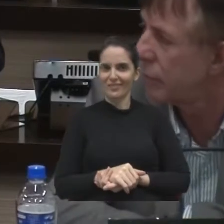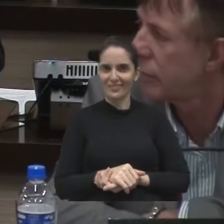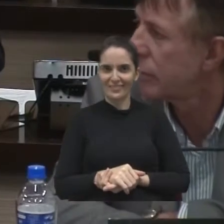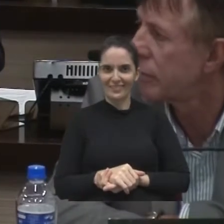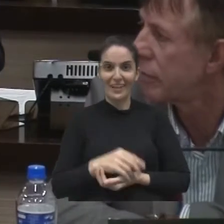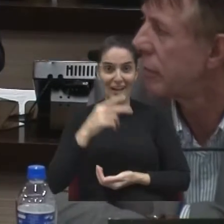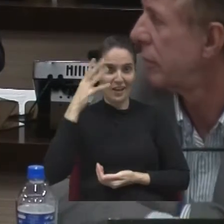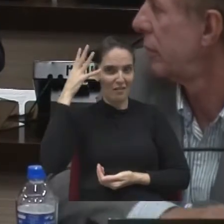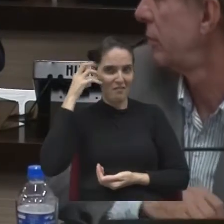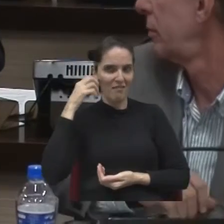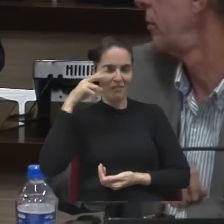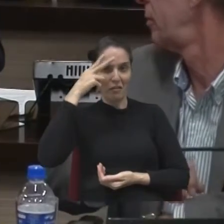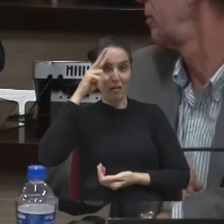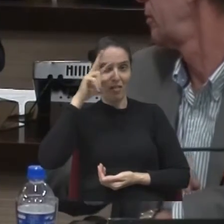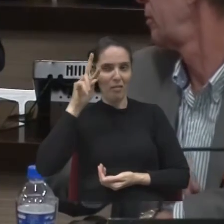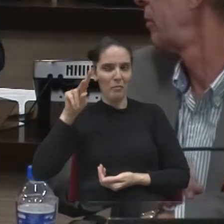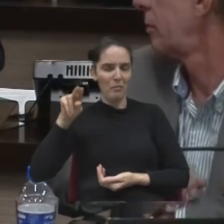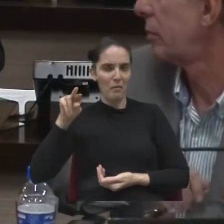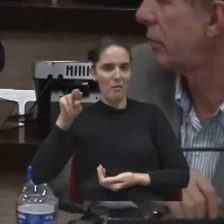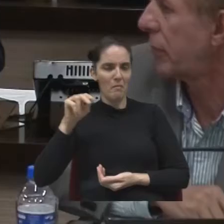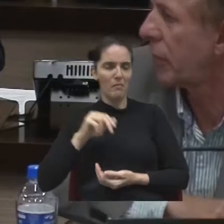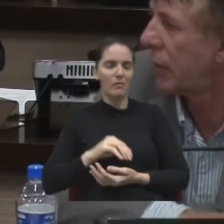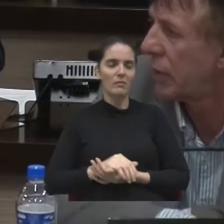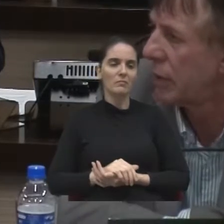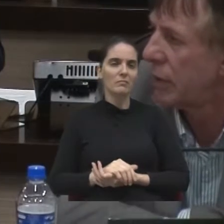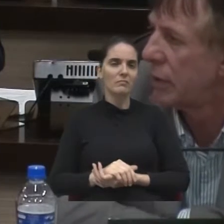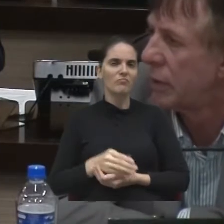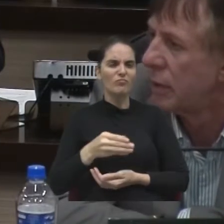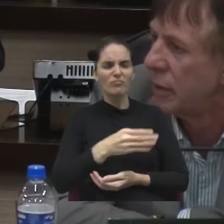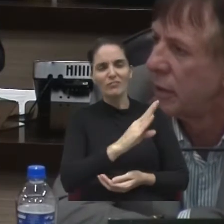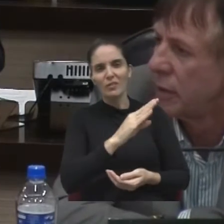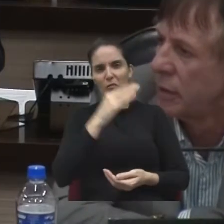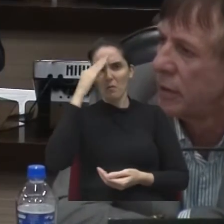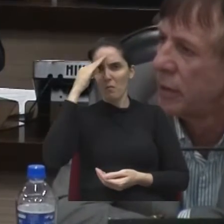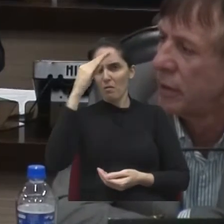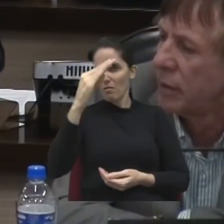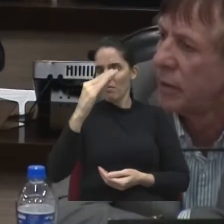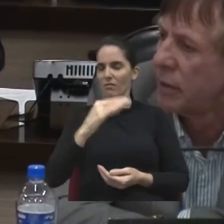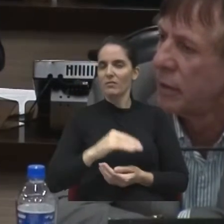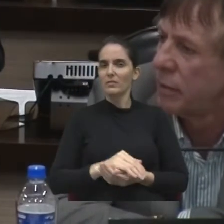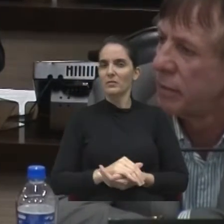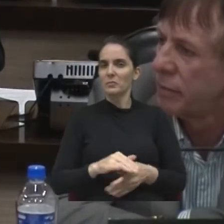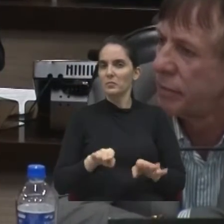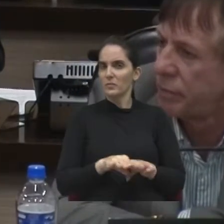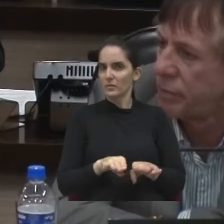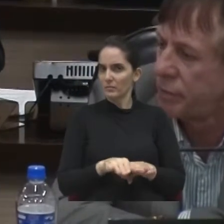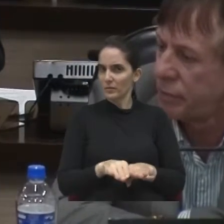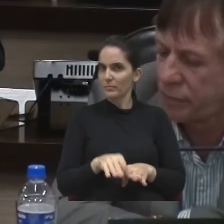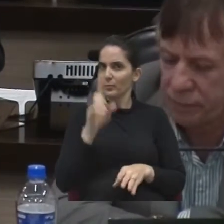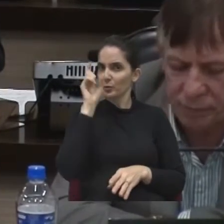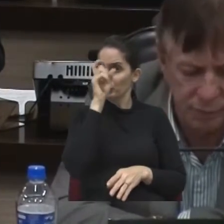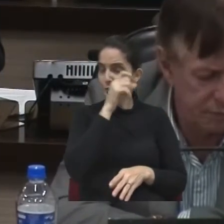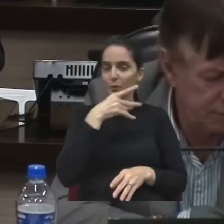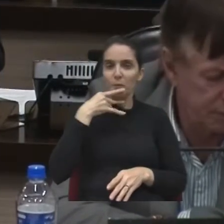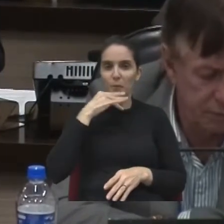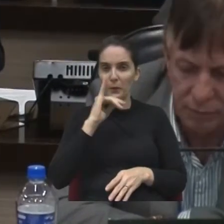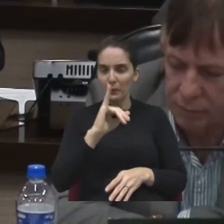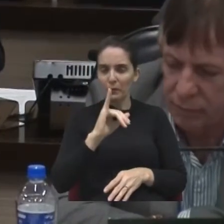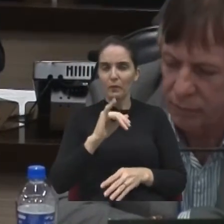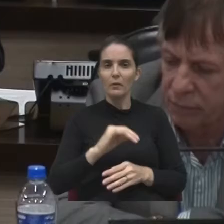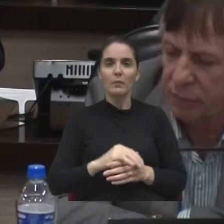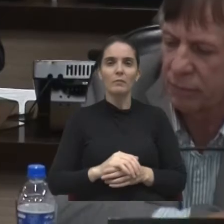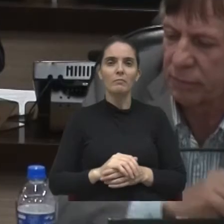irmão, que ele estava passando por essa fase, inclusive foi uma fase que meu pai também tinha acabado de